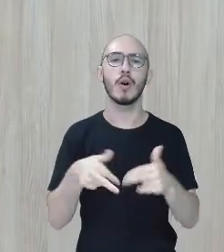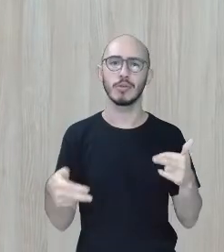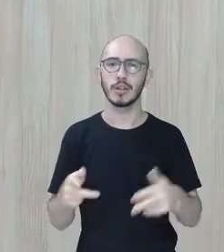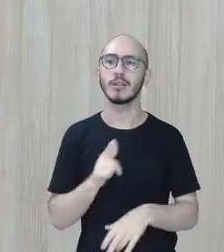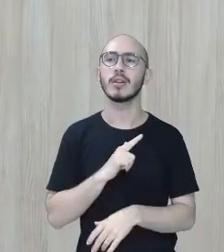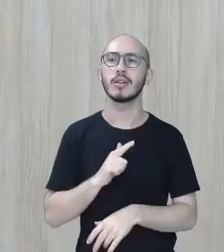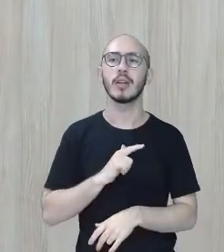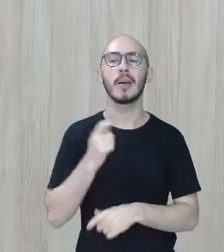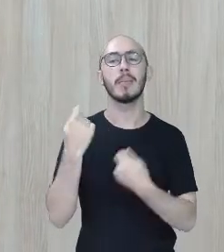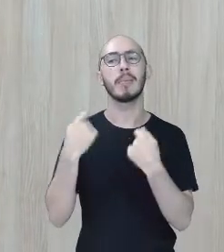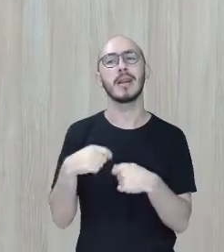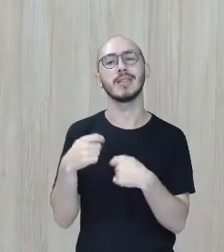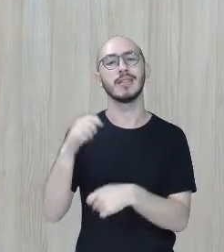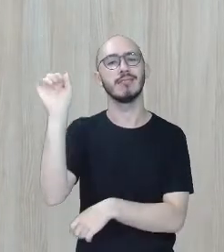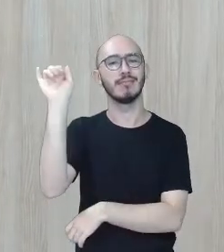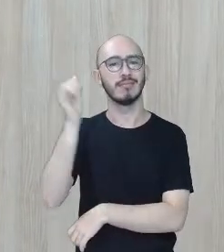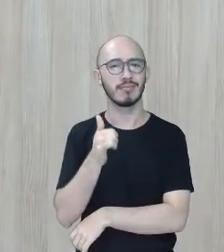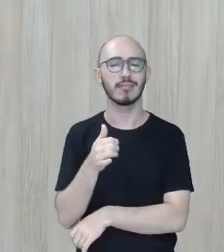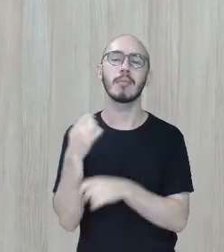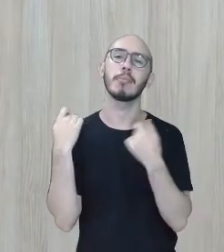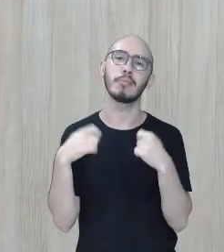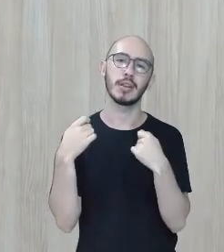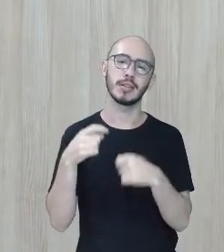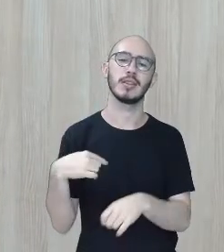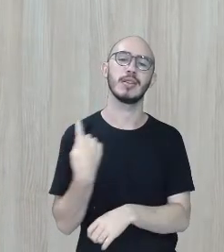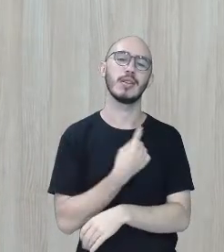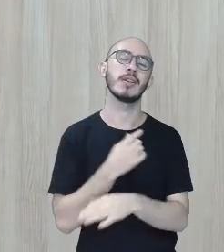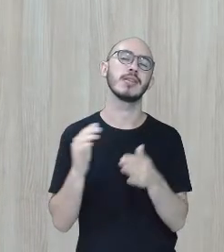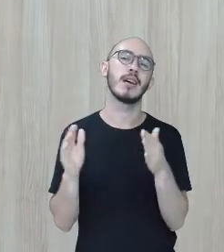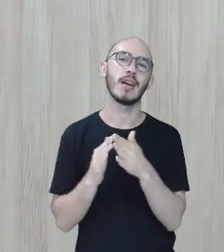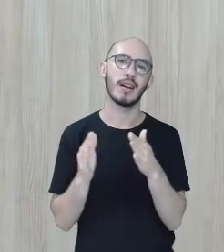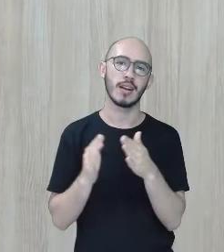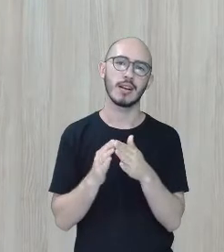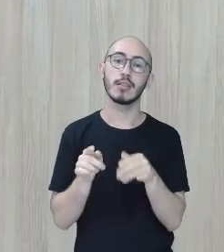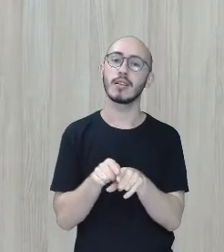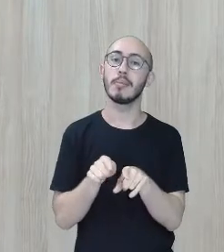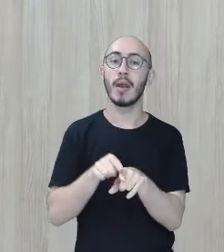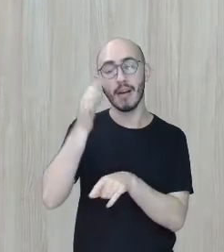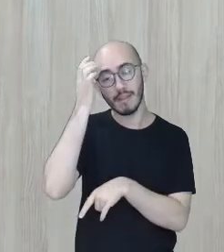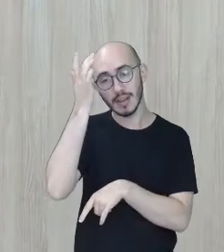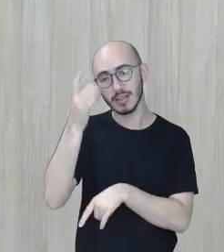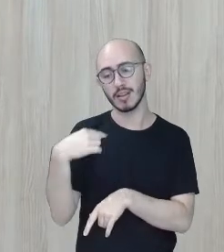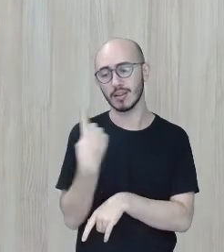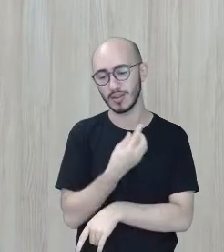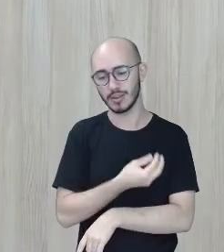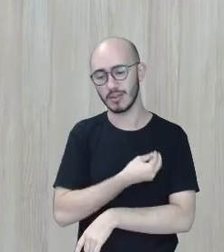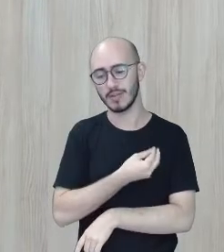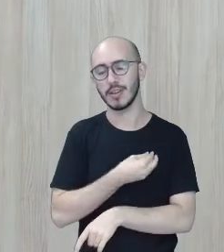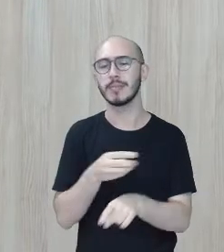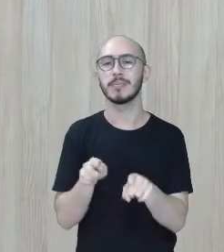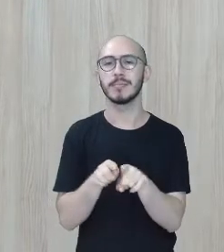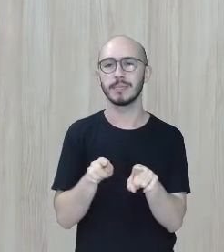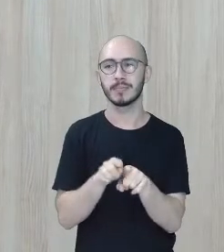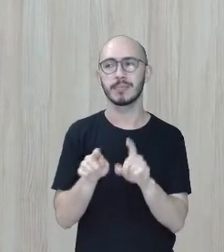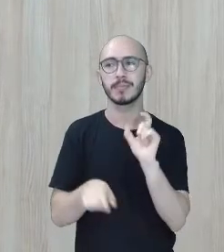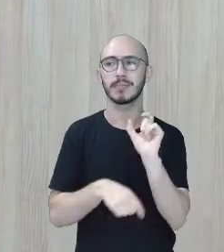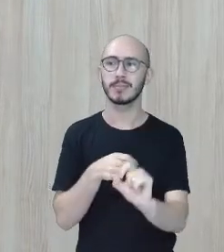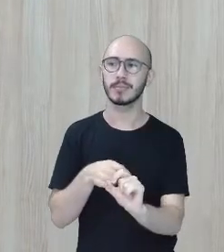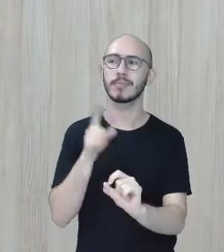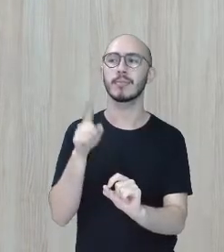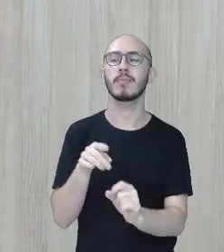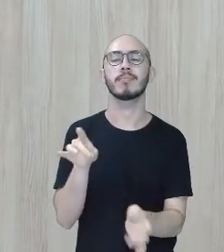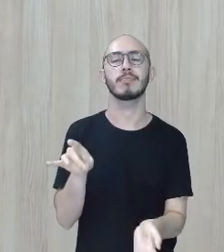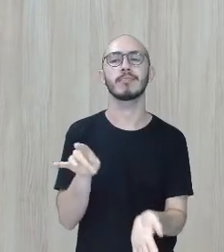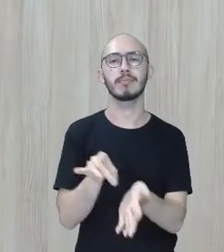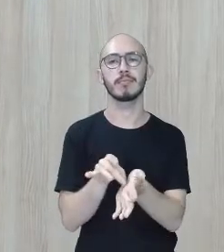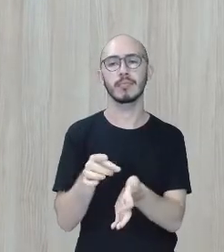que dependem da eletricidade na nossa residência e facilitam muito a nossa vida, não é? Servem